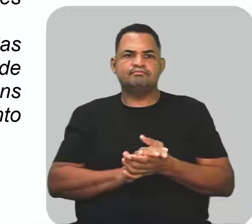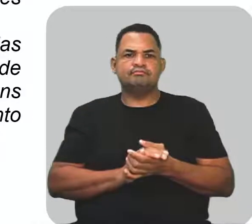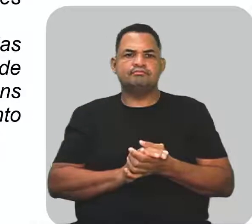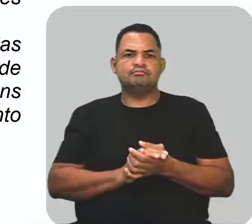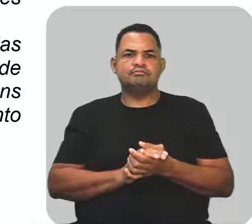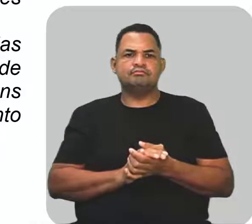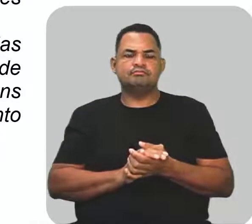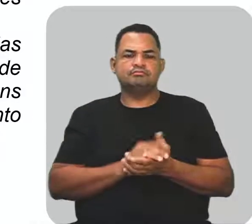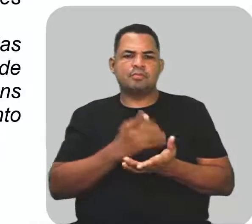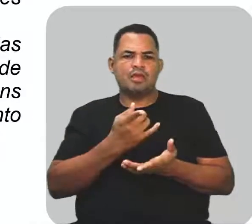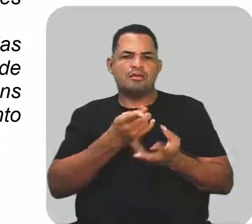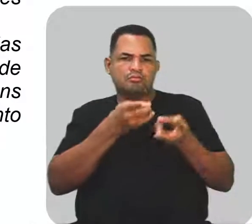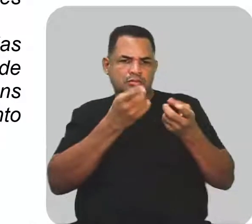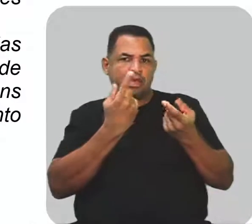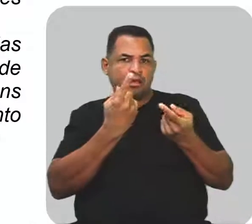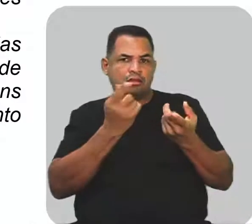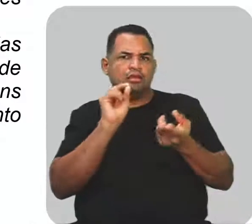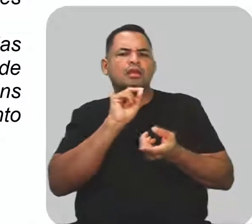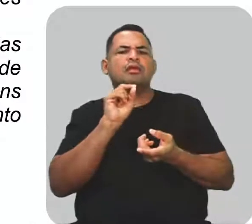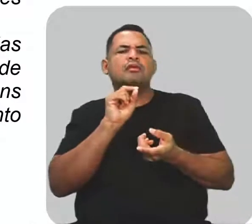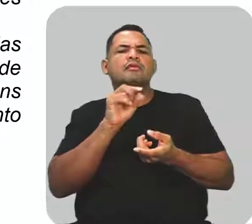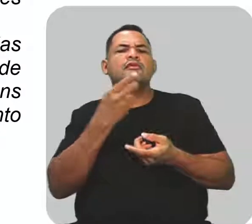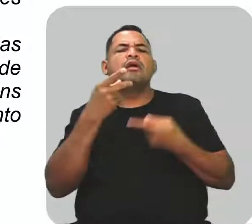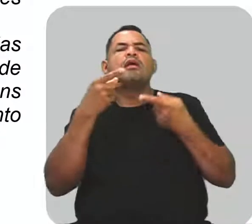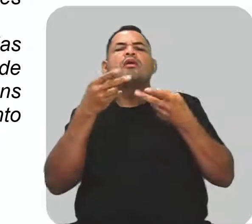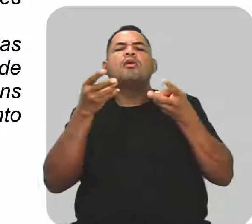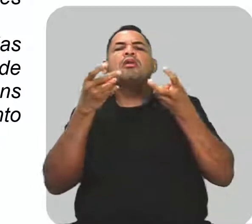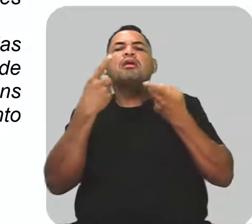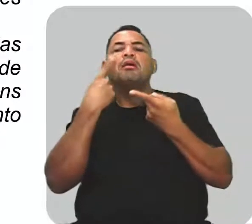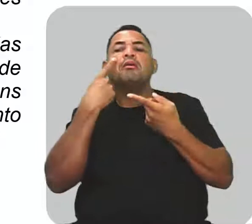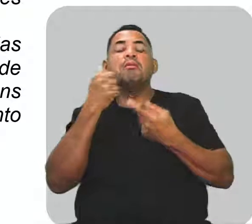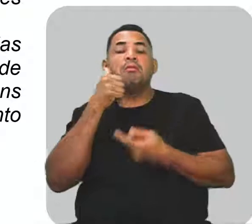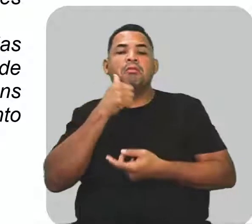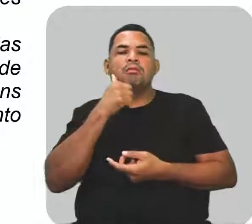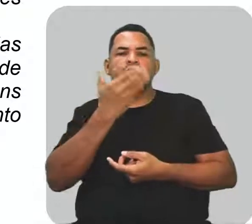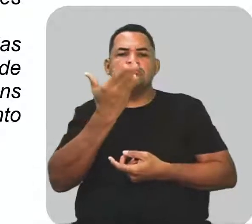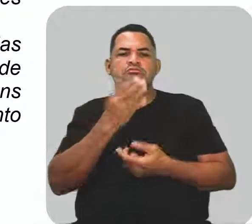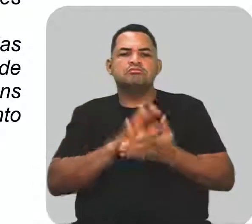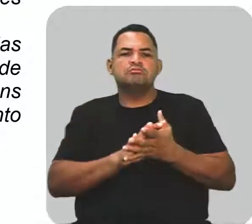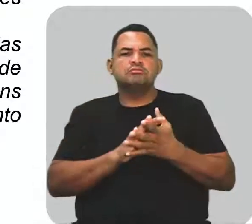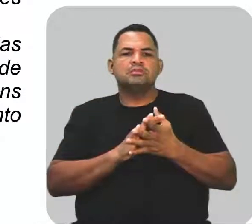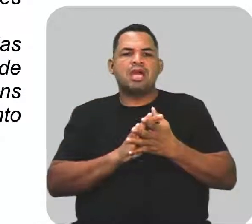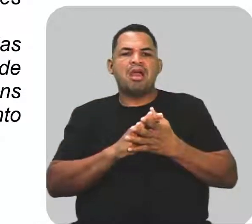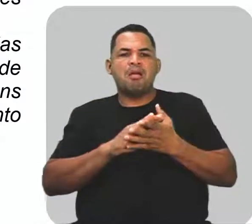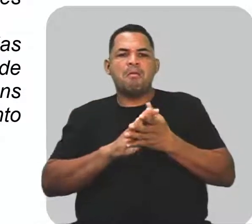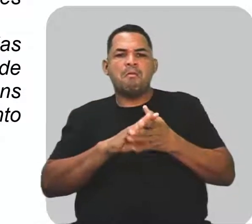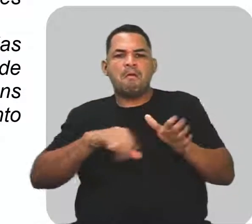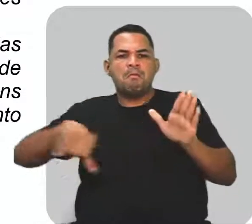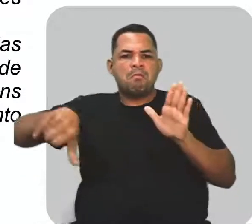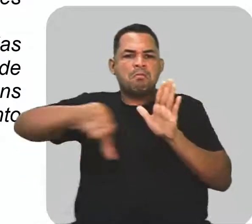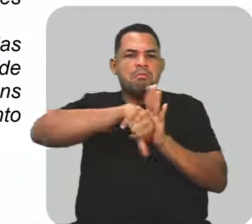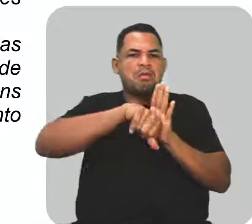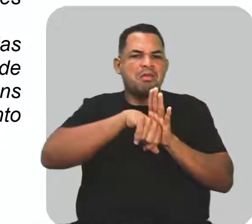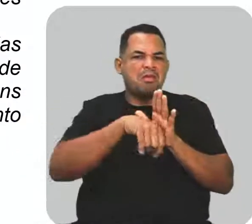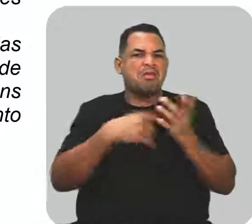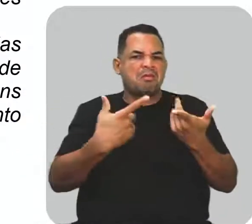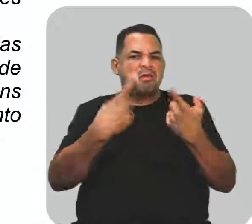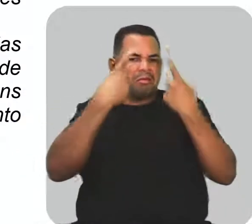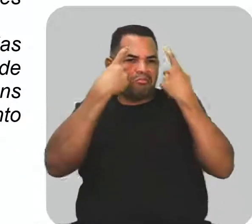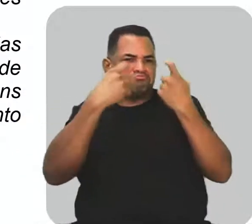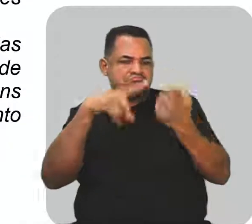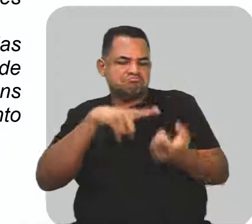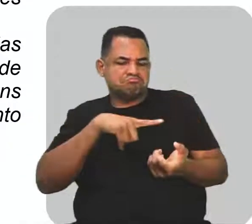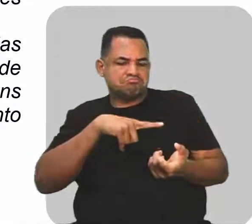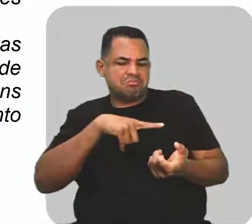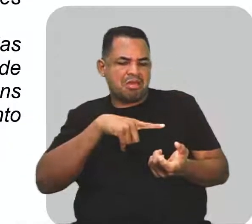Quem vai olhar por elas? Embora constitua um crime grave, a violência contra a mulher persiste no